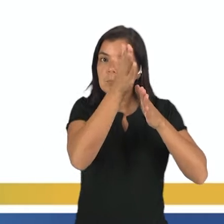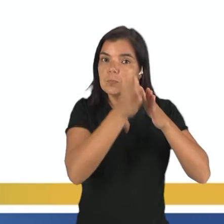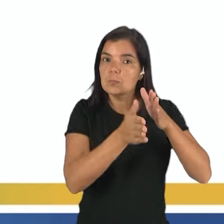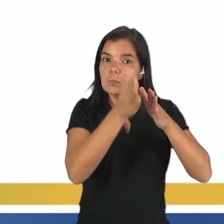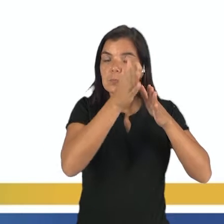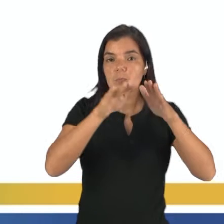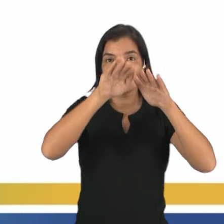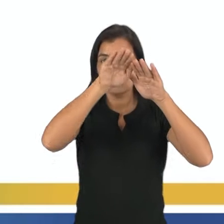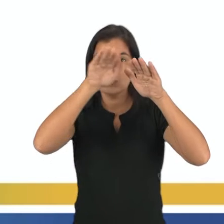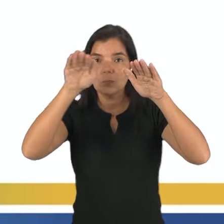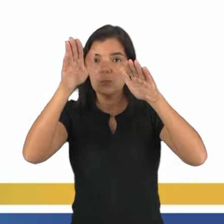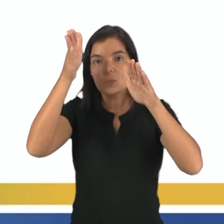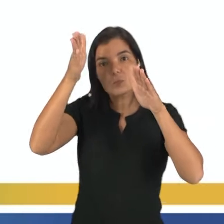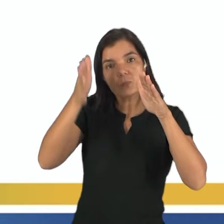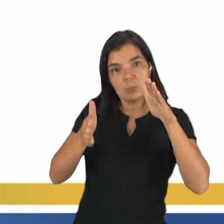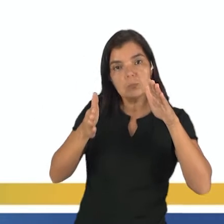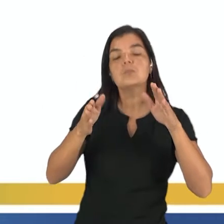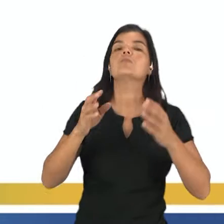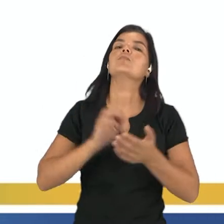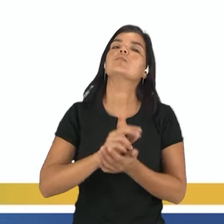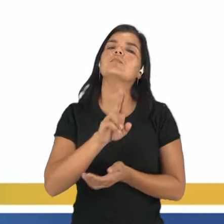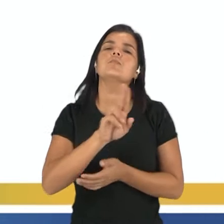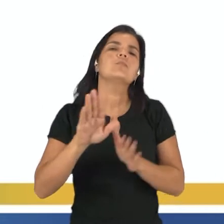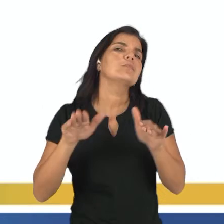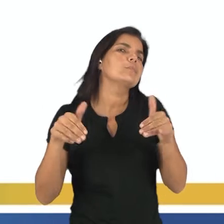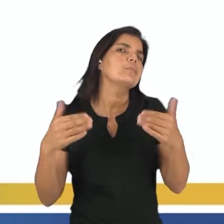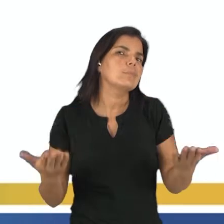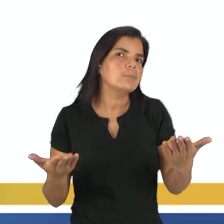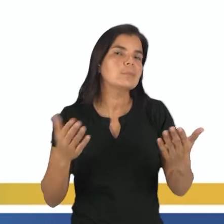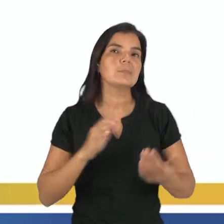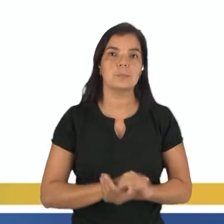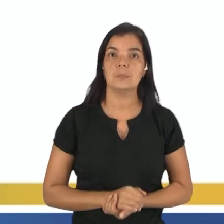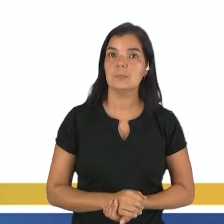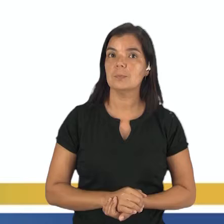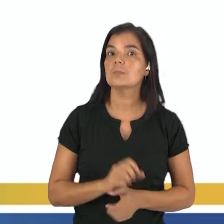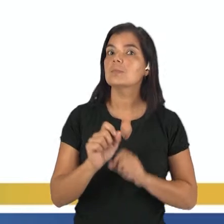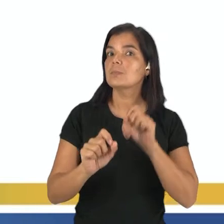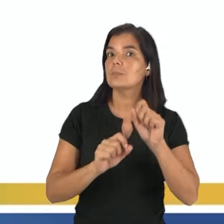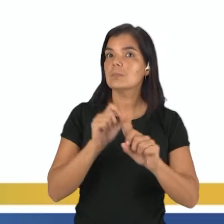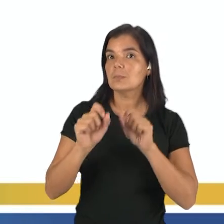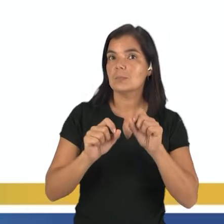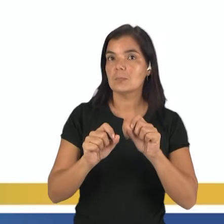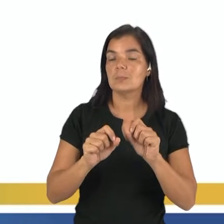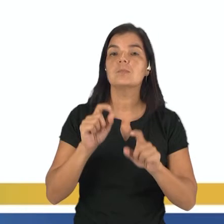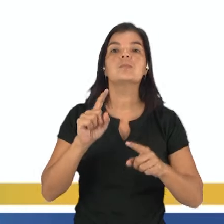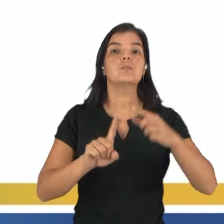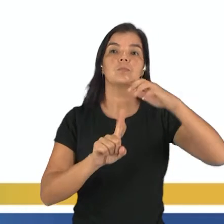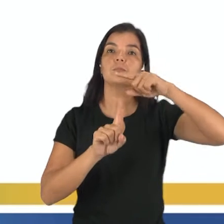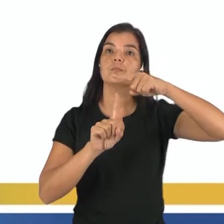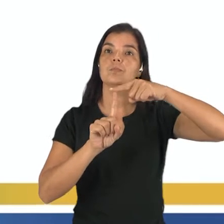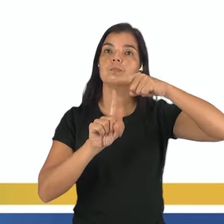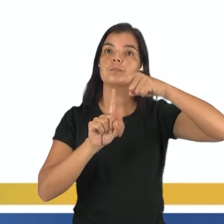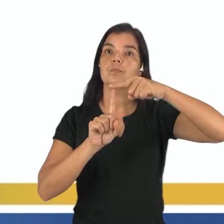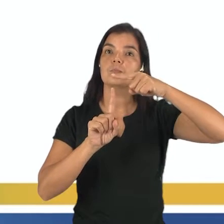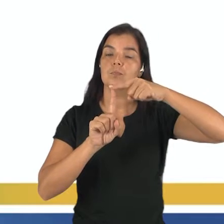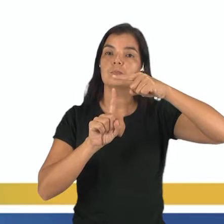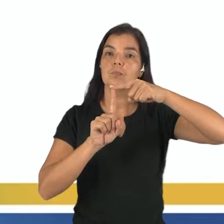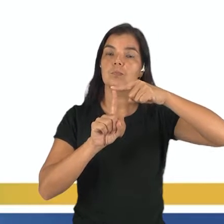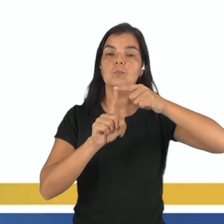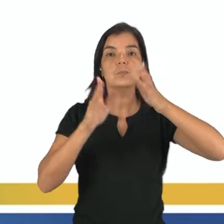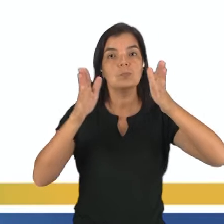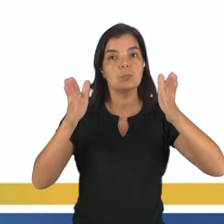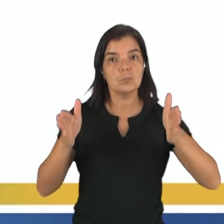esse poliedro, que forma esse cubo, é chamada de quê, pessoal? É chamada de face. Exatamente no